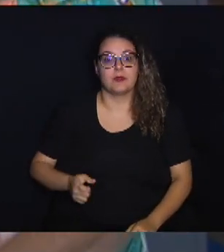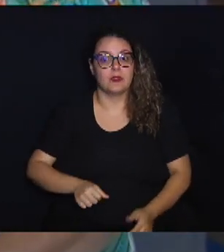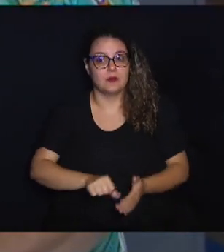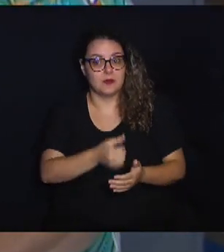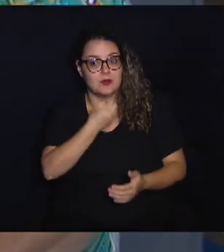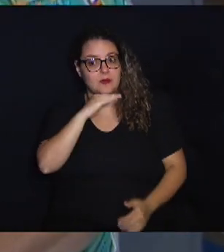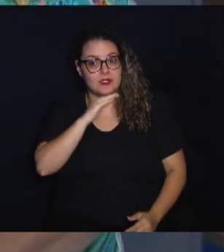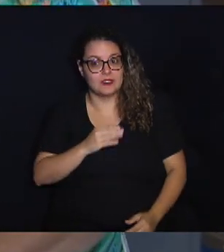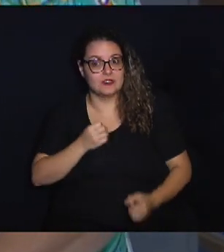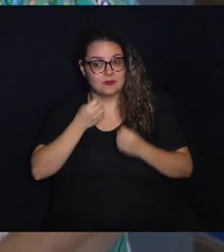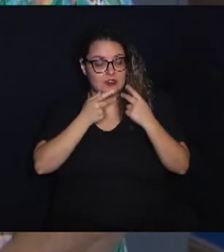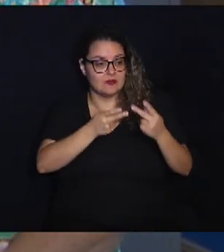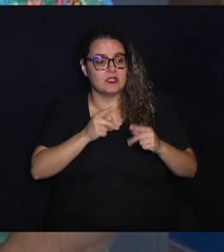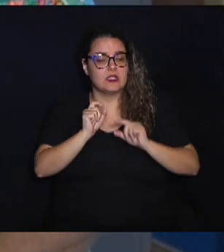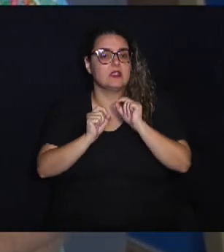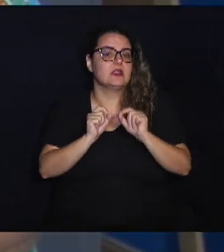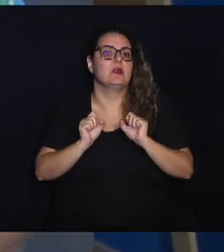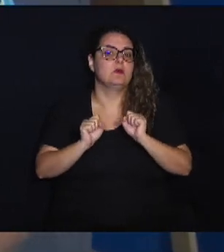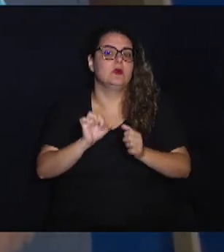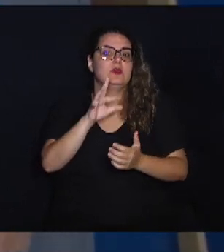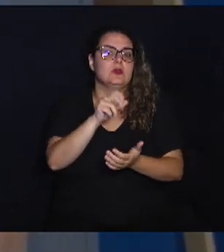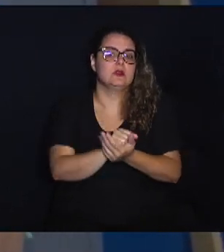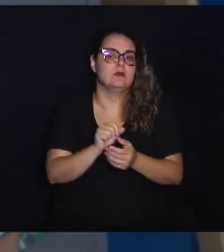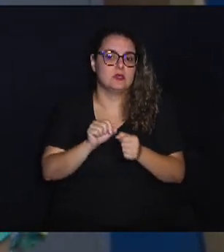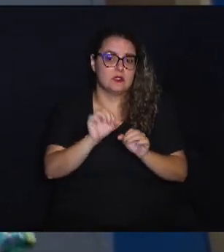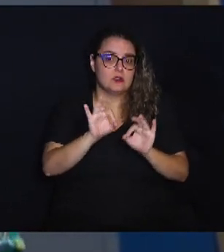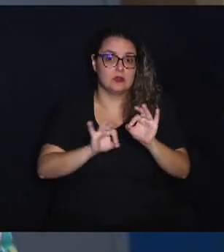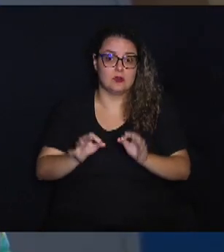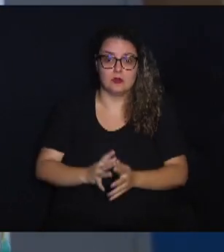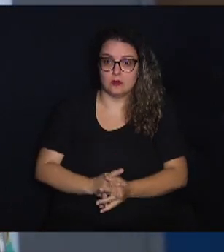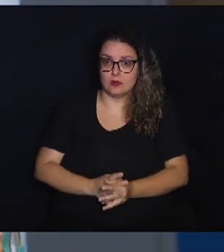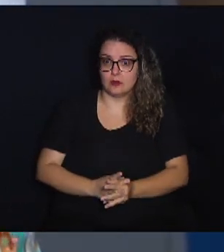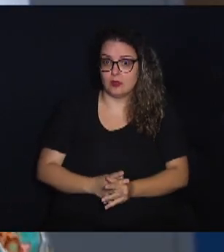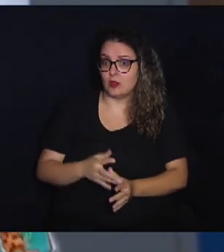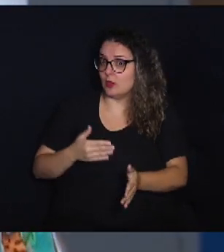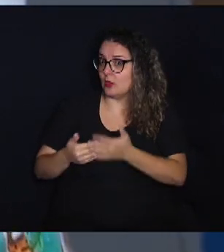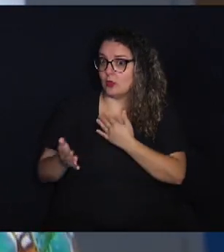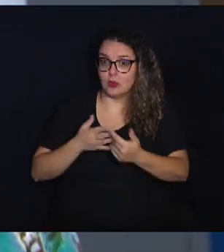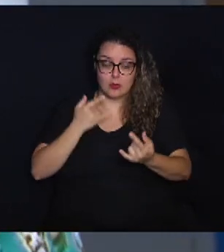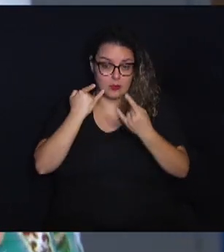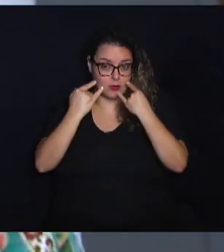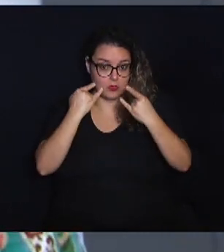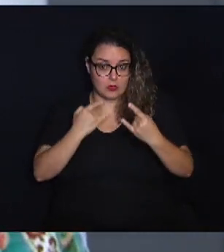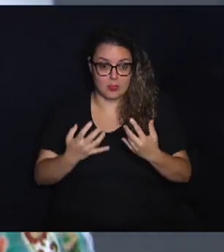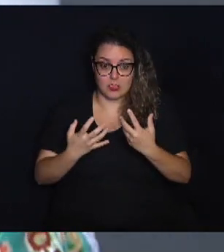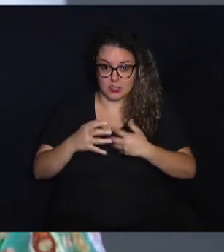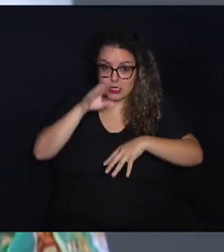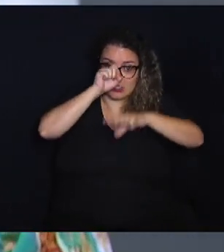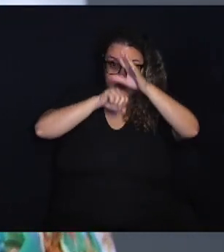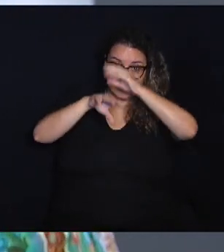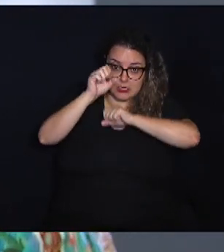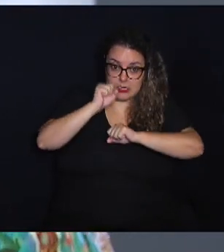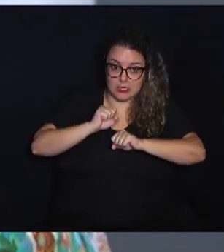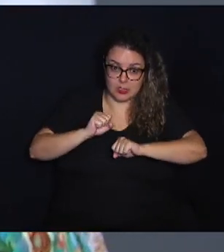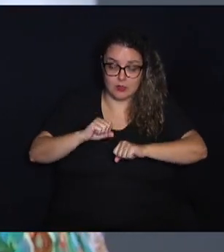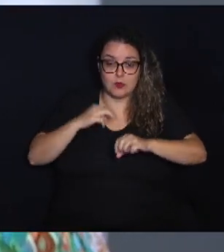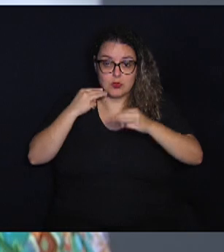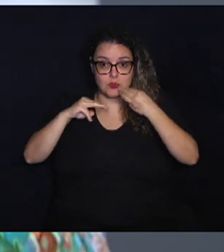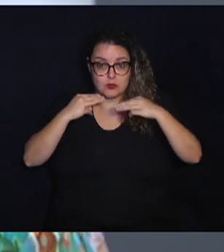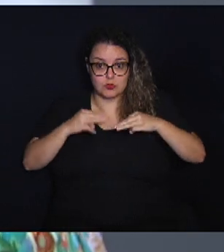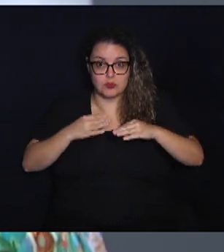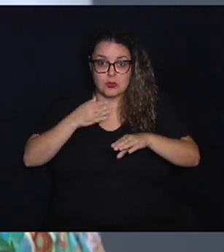seja bem-vinda. Quem pode fazer esse cadastro no projeto? Qualquer interessado, né, que queira aprender música, entra no site